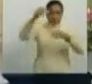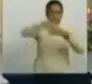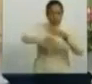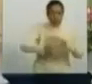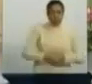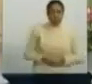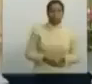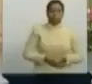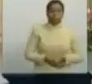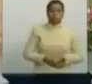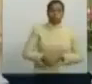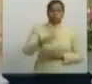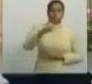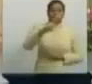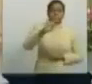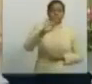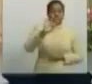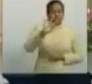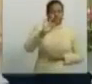Estou falando claro.